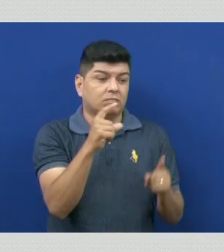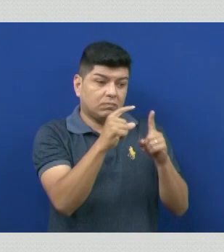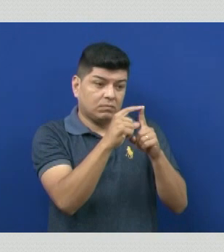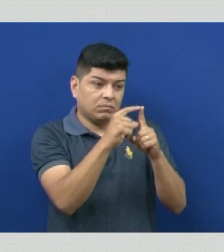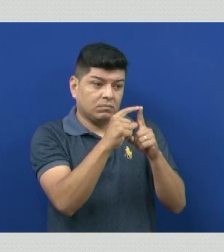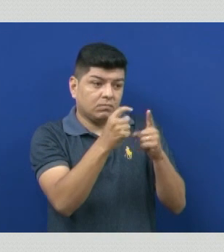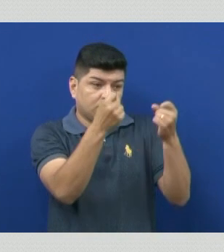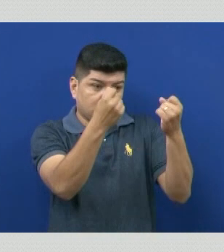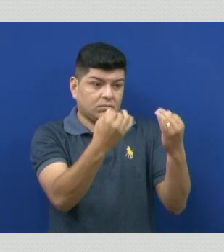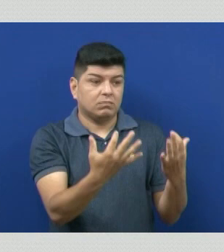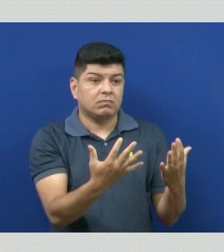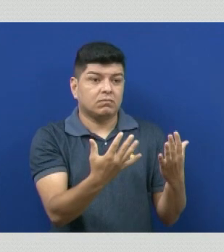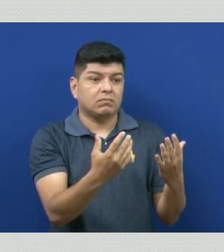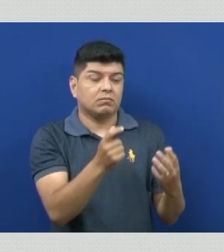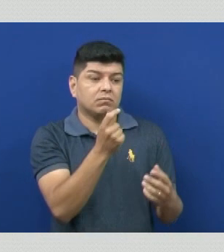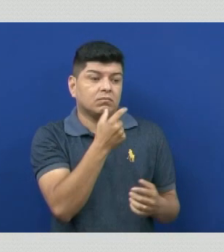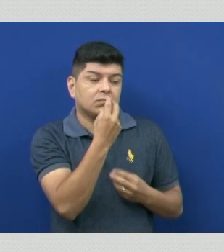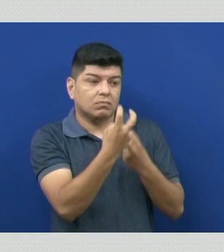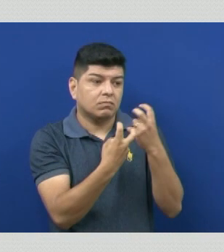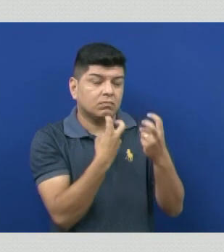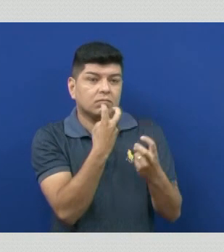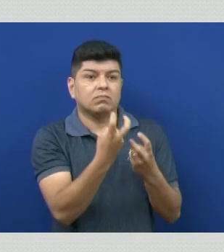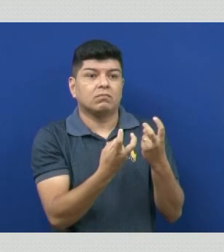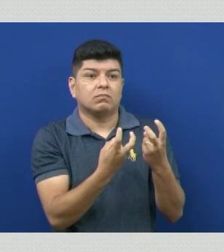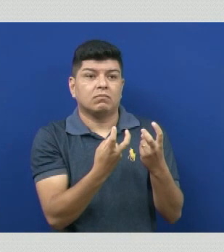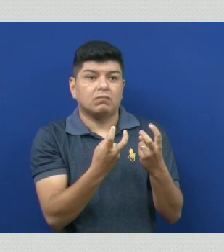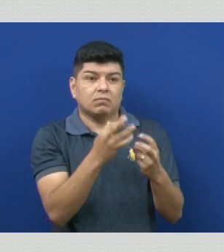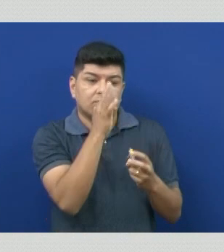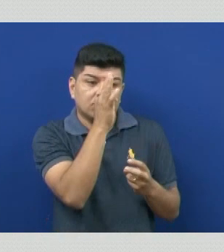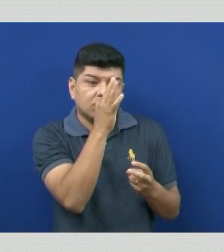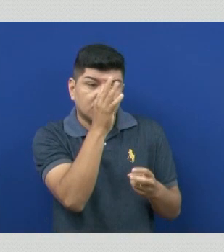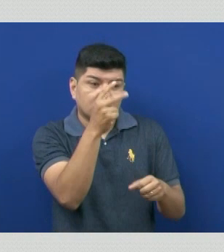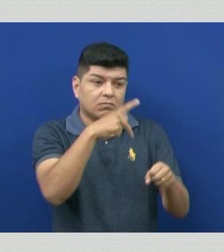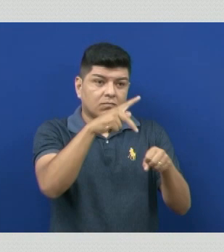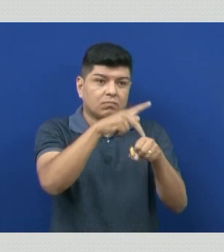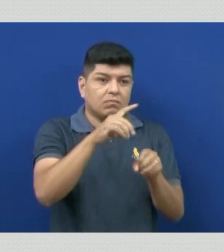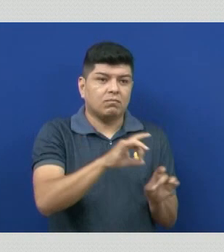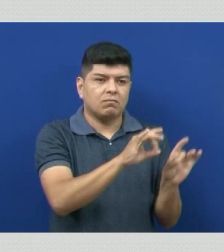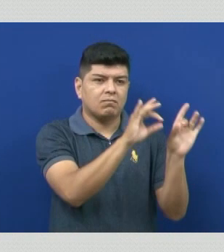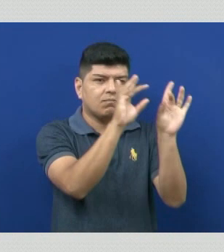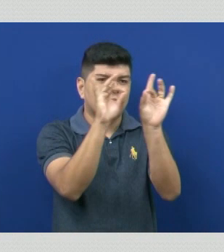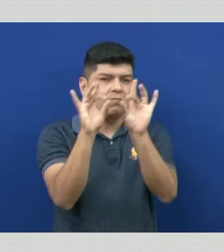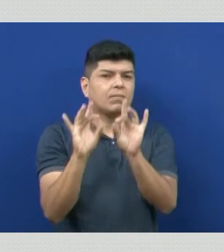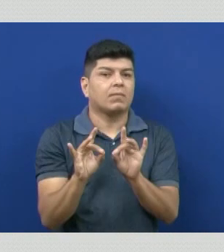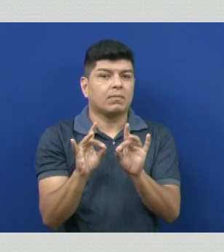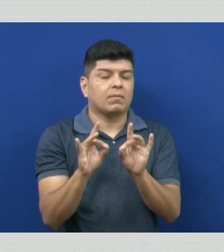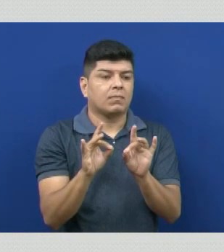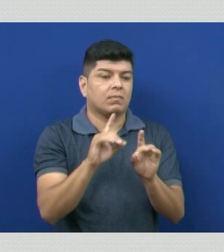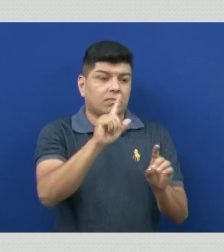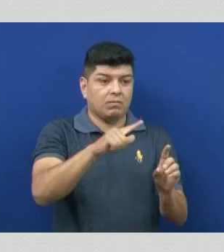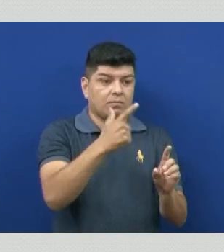que disseres, saia da tua boca uma flor ou uma pedra preciosa", disse ela e afastou-se.